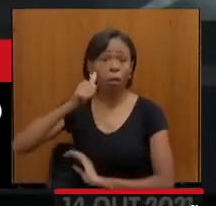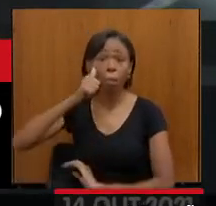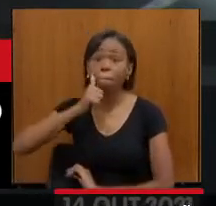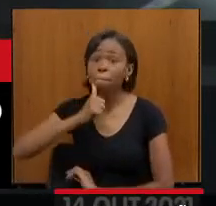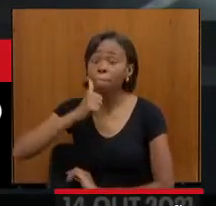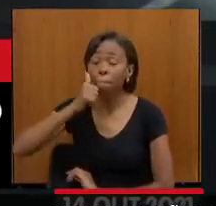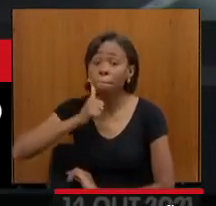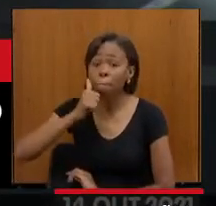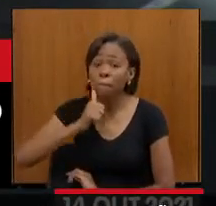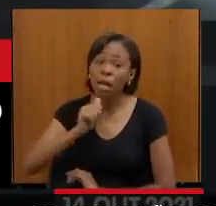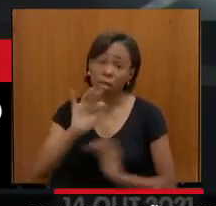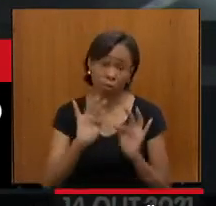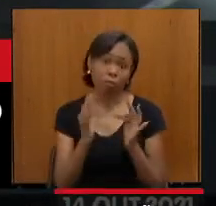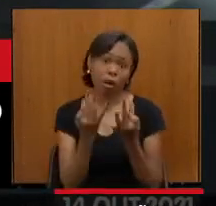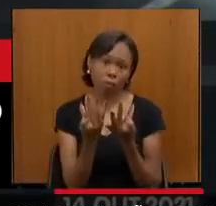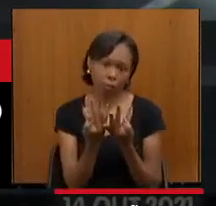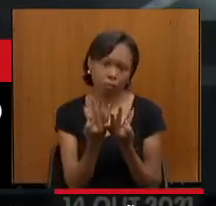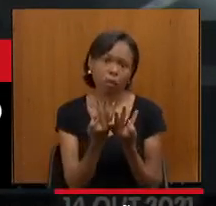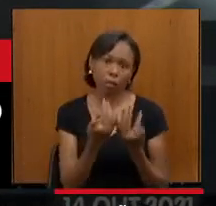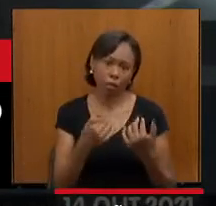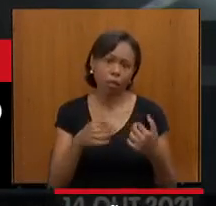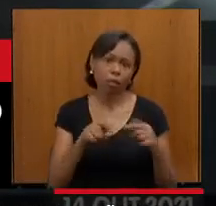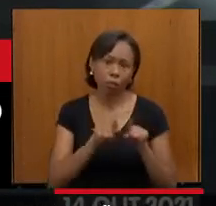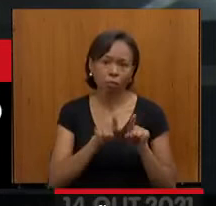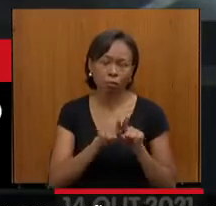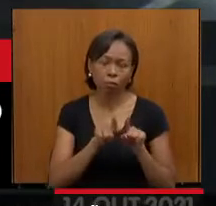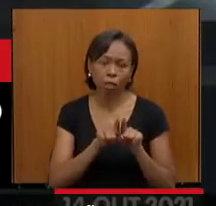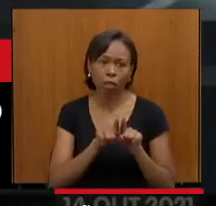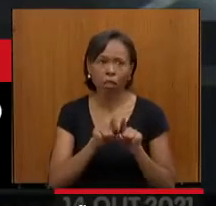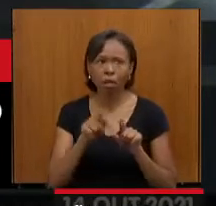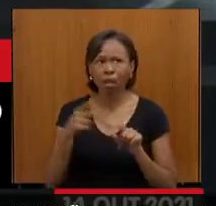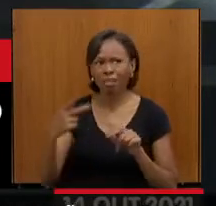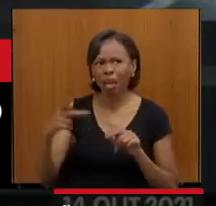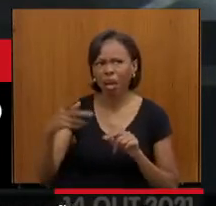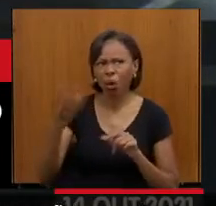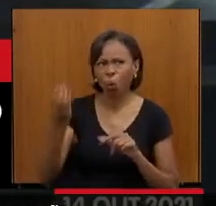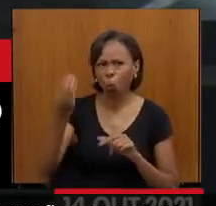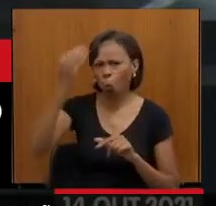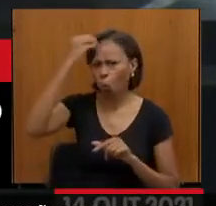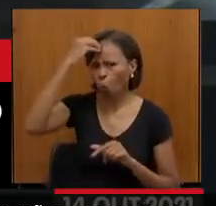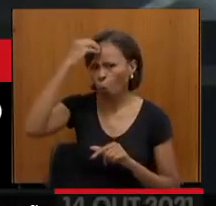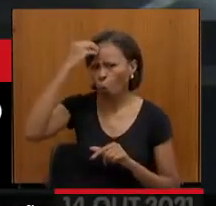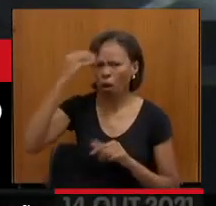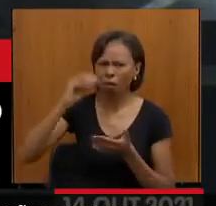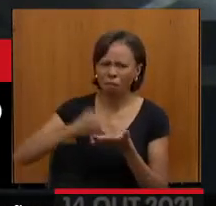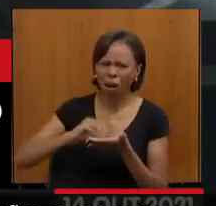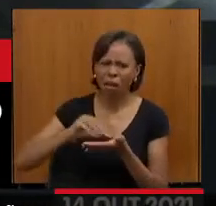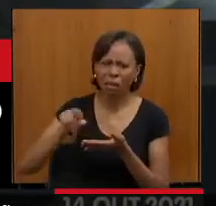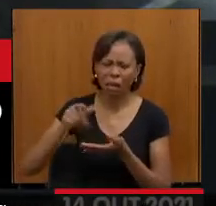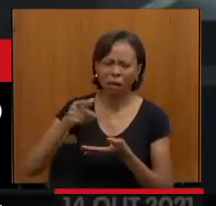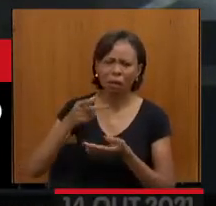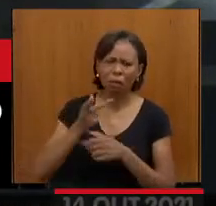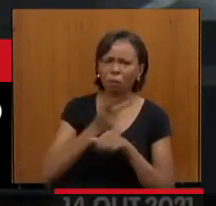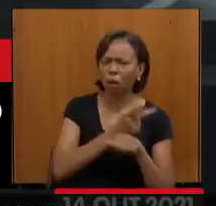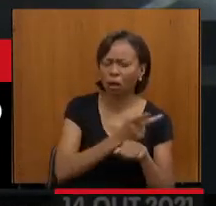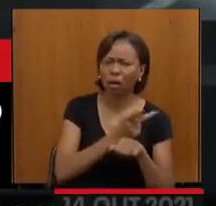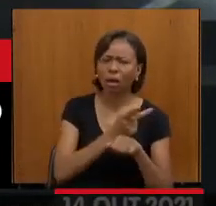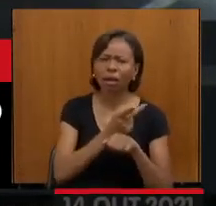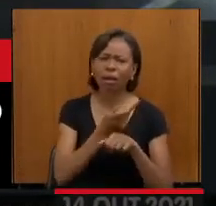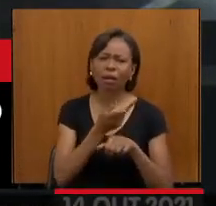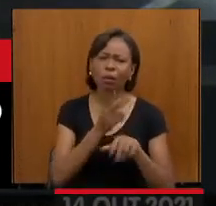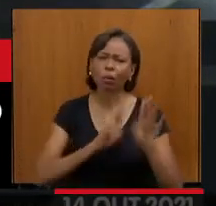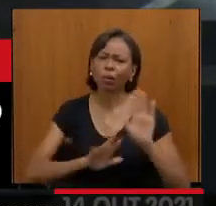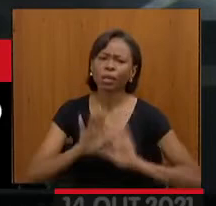ou responsabilidade dessa mulher em buscar o cuidado adequado. Um segundo